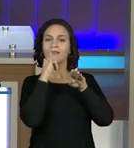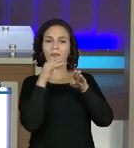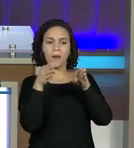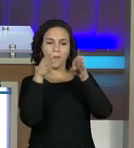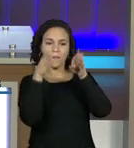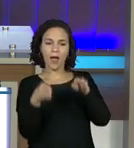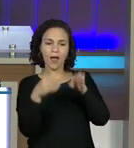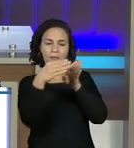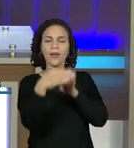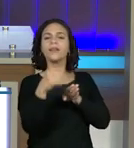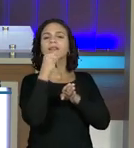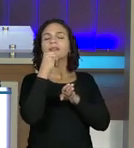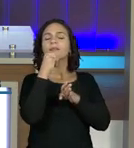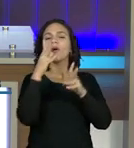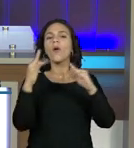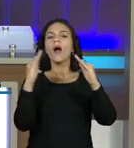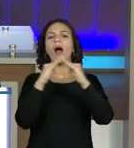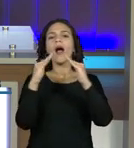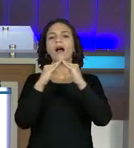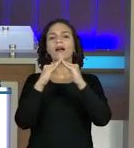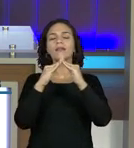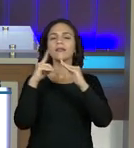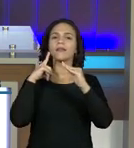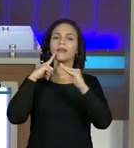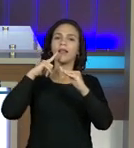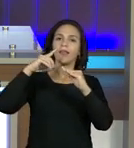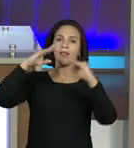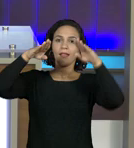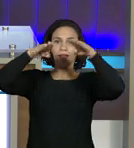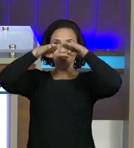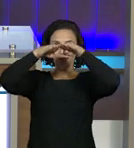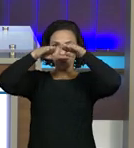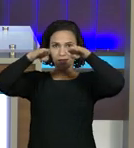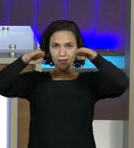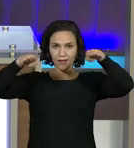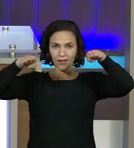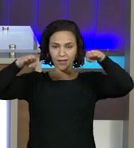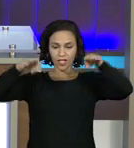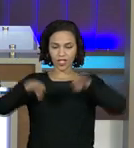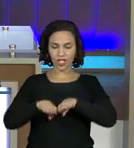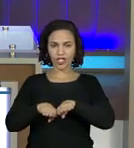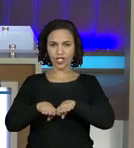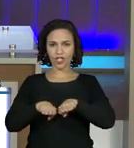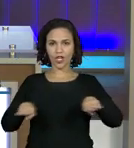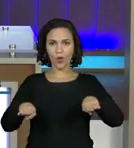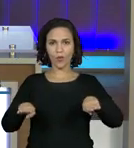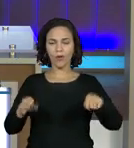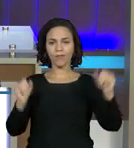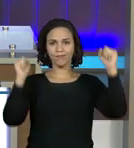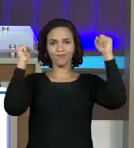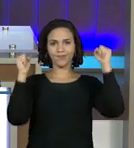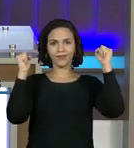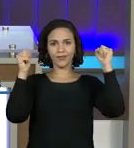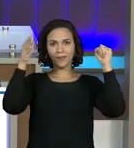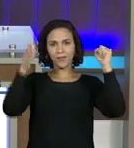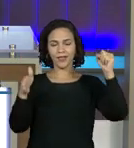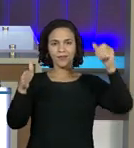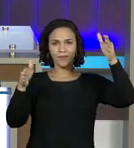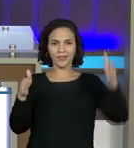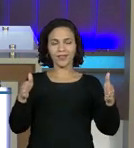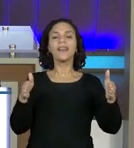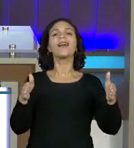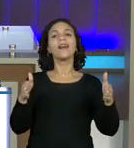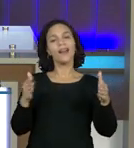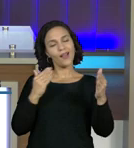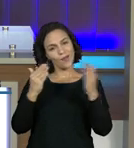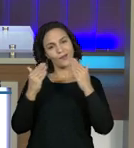o telhado e o teto da casa. Tá? O telhado, o chão da casa e as paredes que são os lados. Tá? É essa a